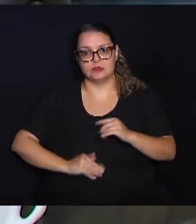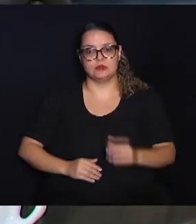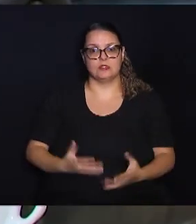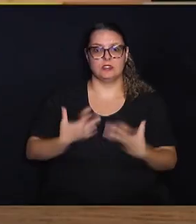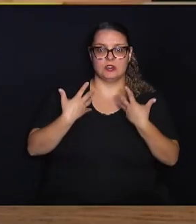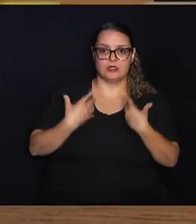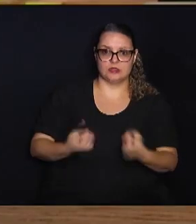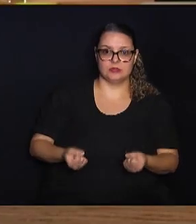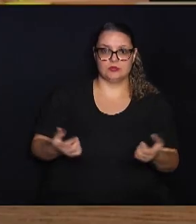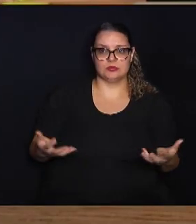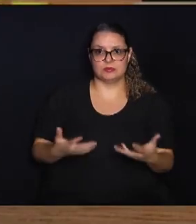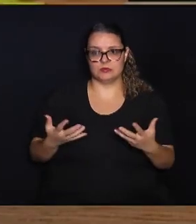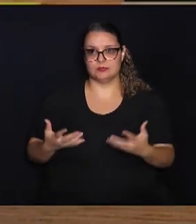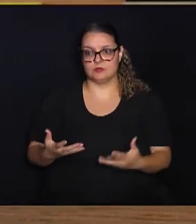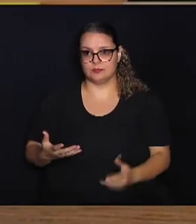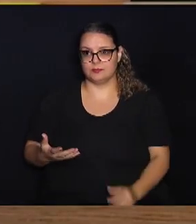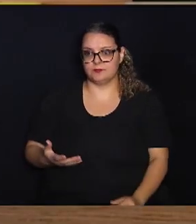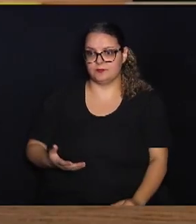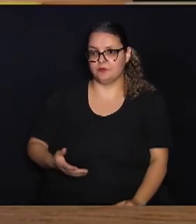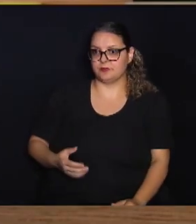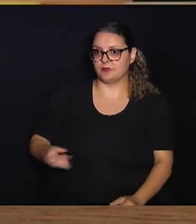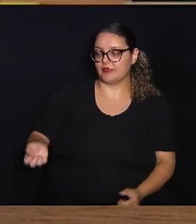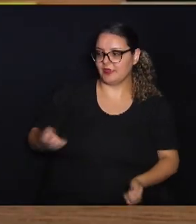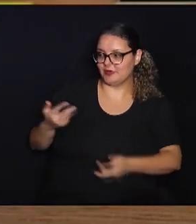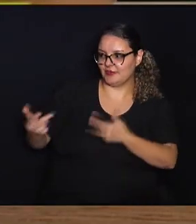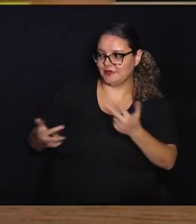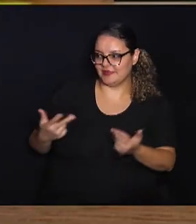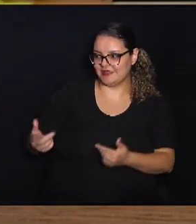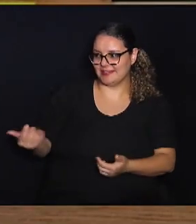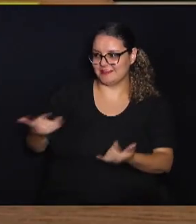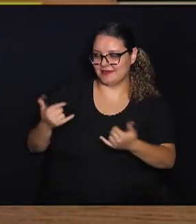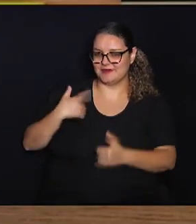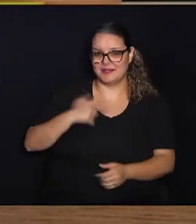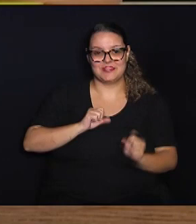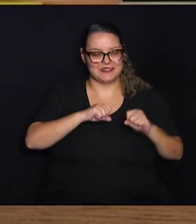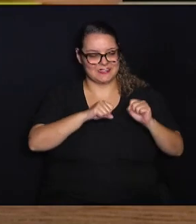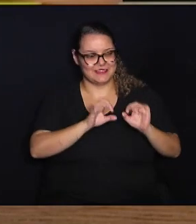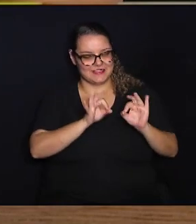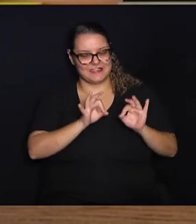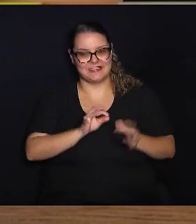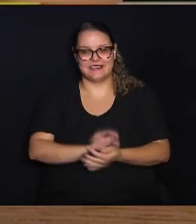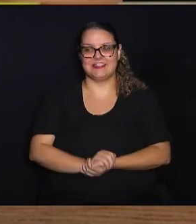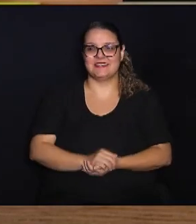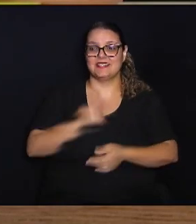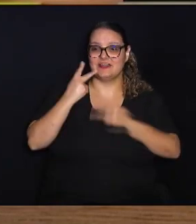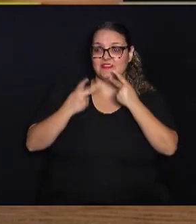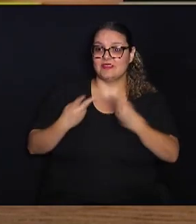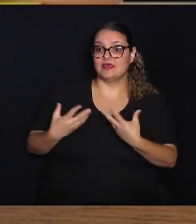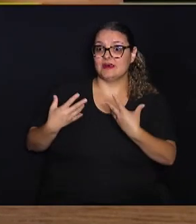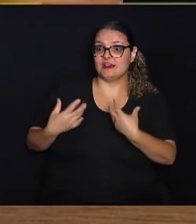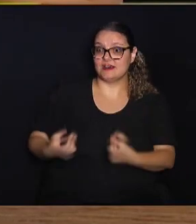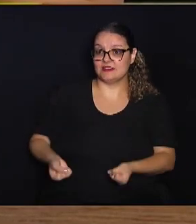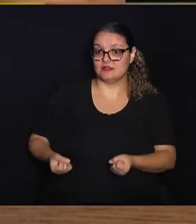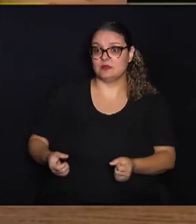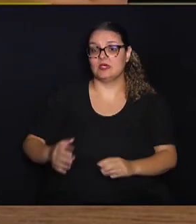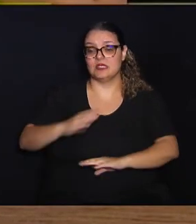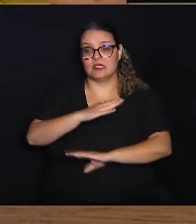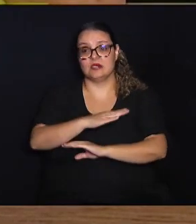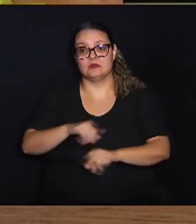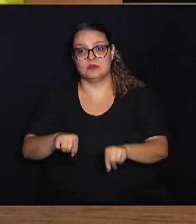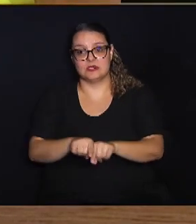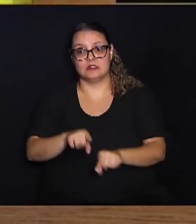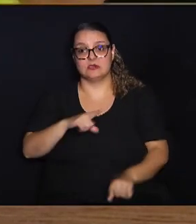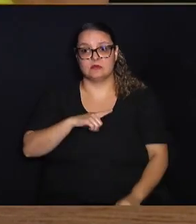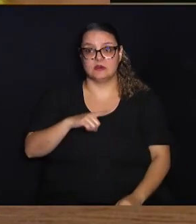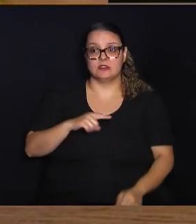essa iniciativa. Tendo novidades, traz aqui para a gente, presidente. Com certeza. E falando em recepção, a Câmara também tem